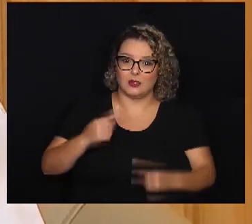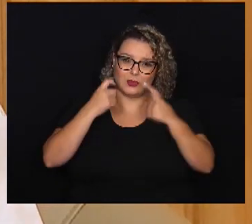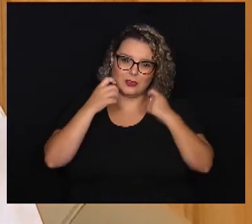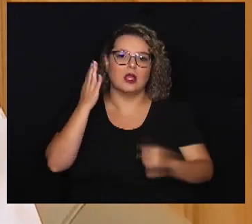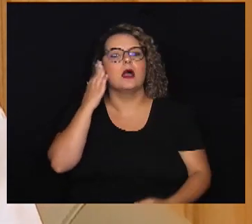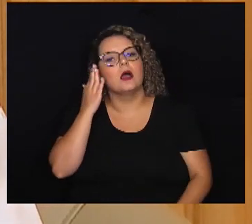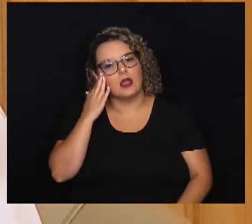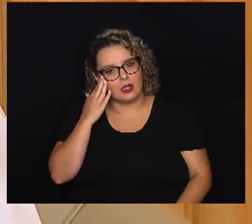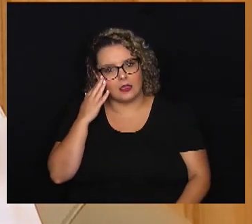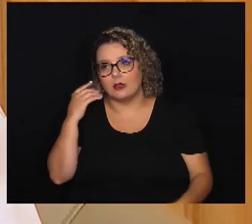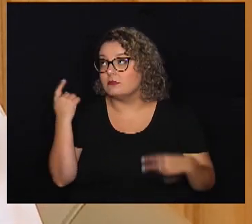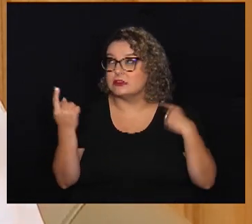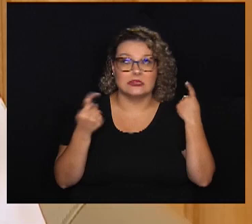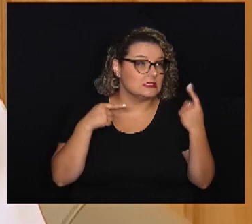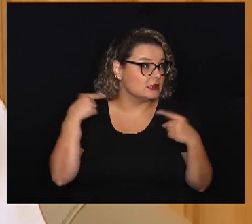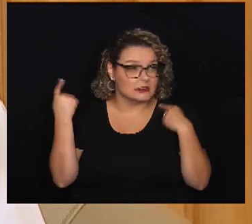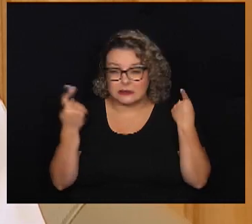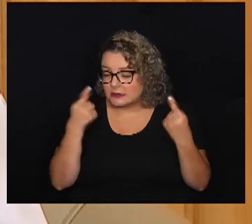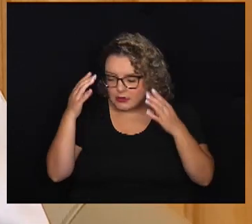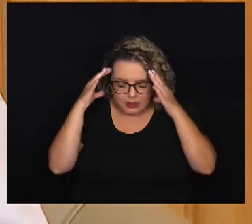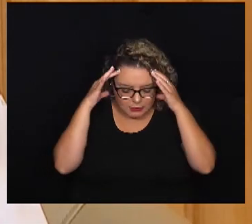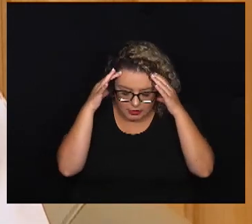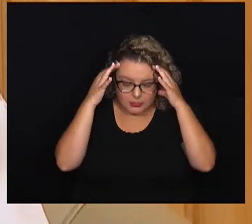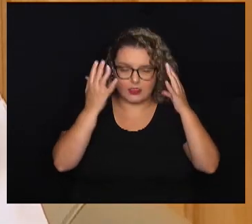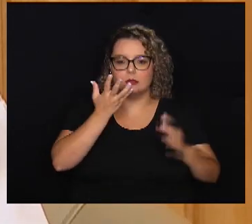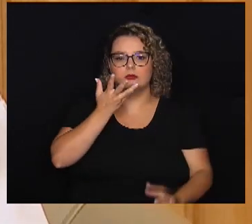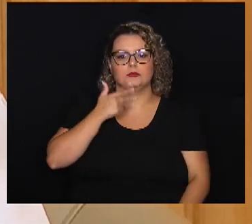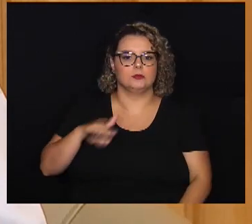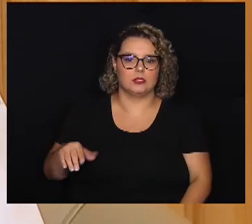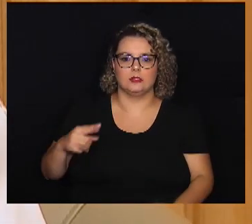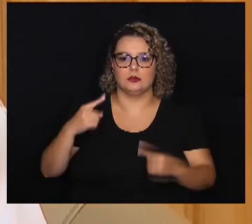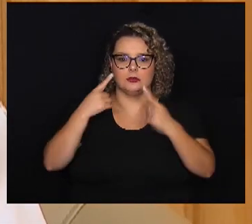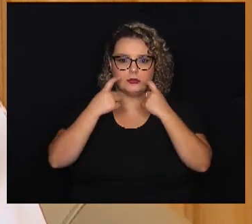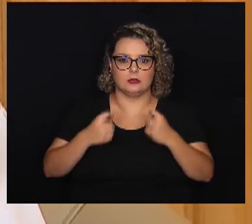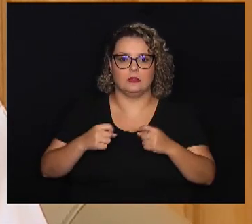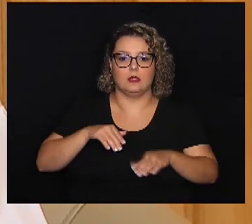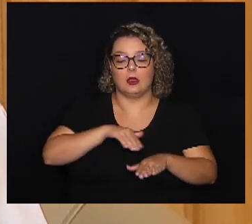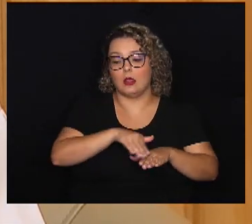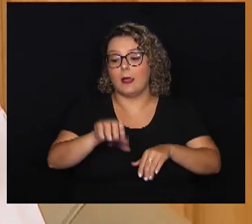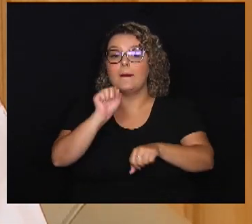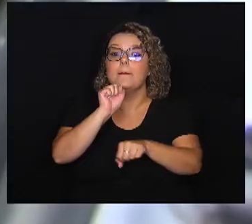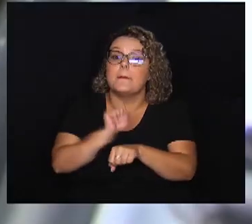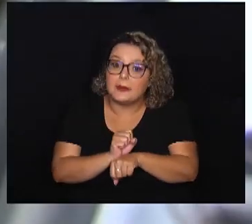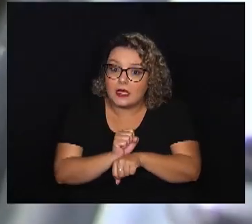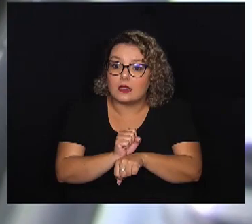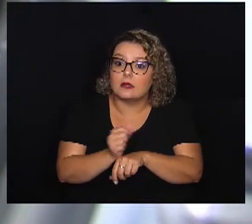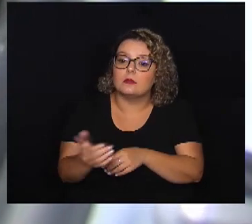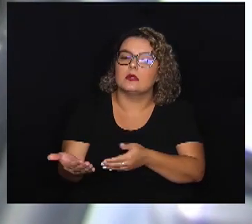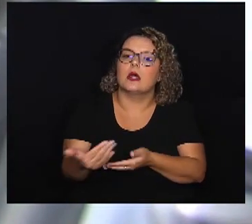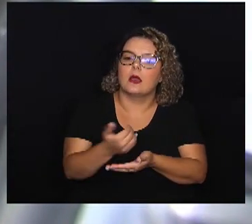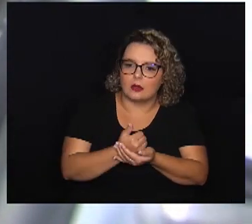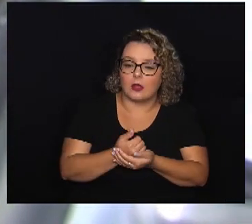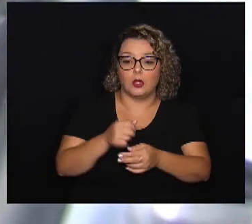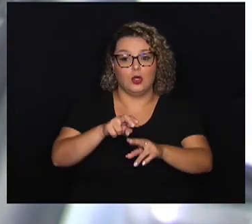que é enlouquecedor o choro de uma criança. Então, para o carro, estaciona o carro para acolher. Por isso,